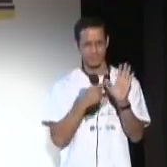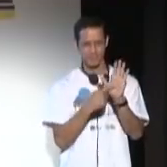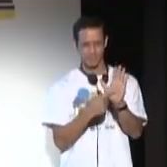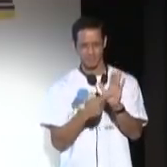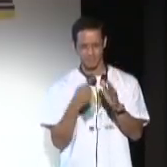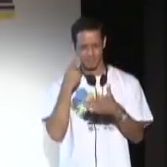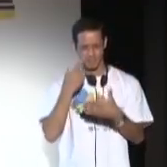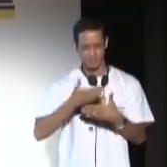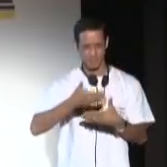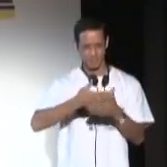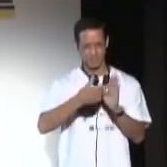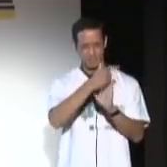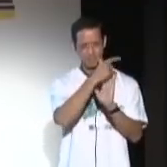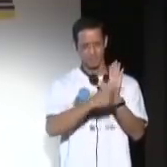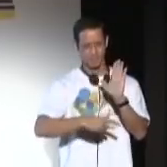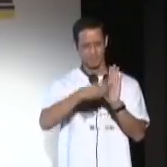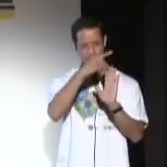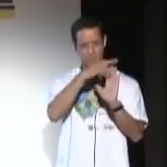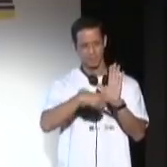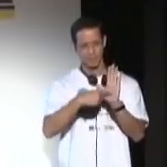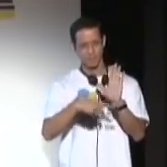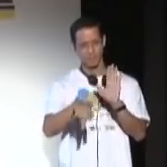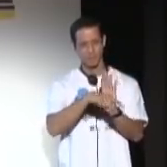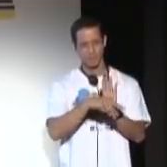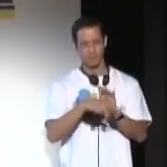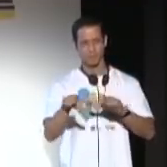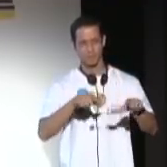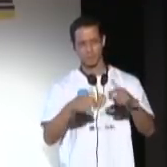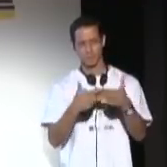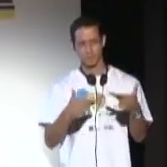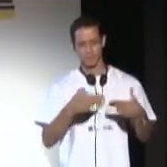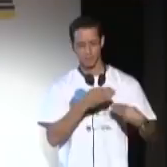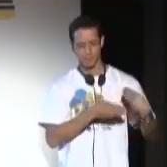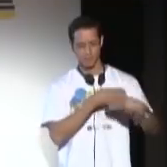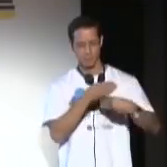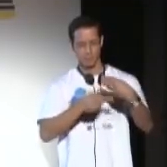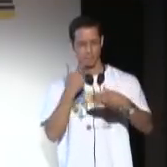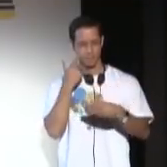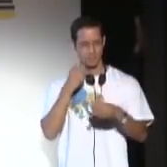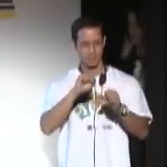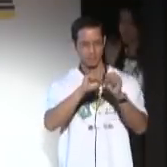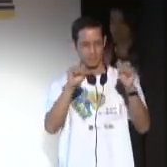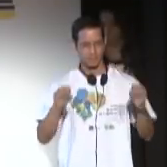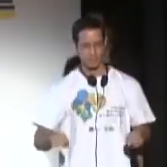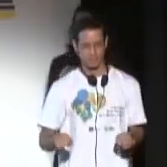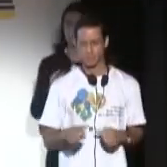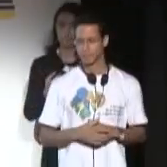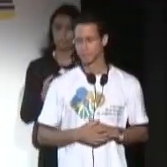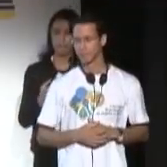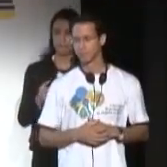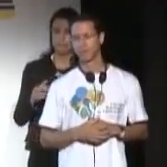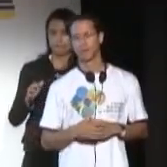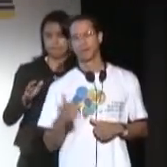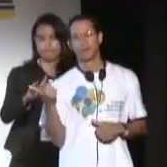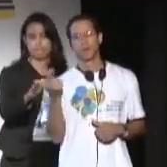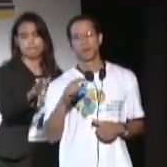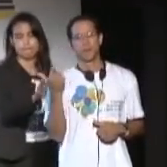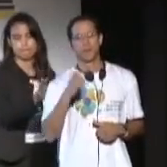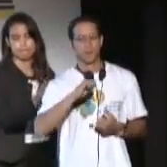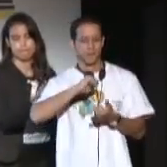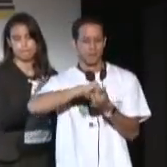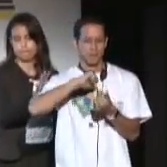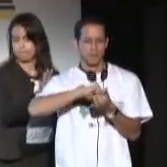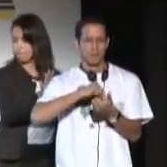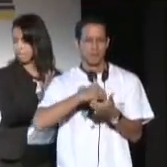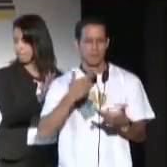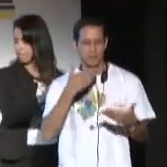parte do portfólio do meu trabalho. Eu vou mapeando os processos que a gente vai vivendo na rede, então elas não têm uma qualidade